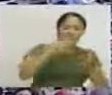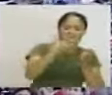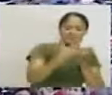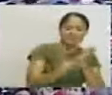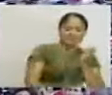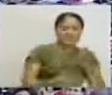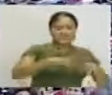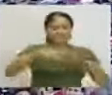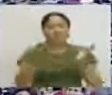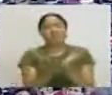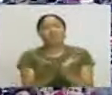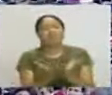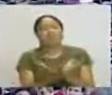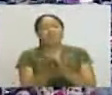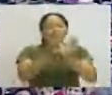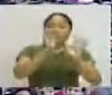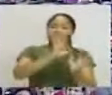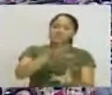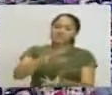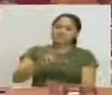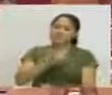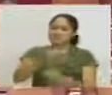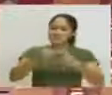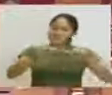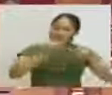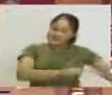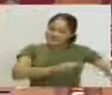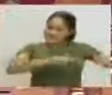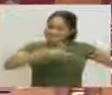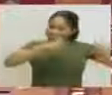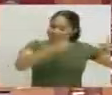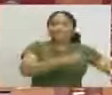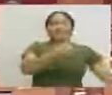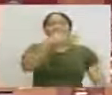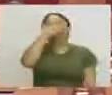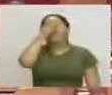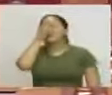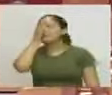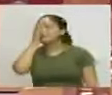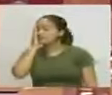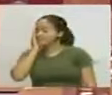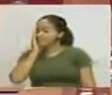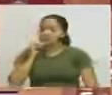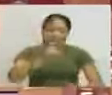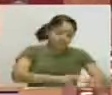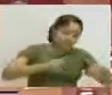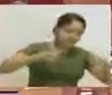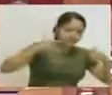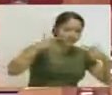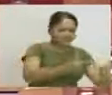gente, que estão lutando a favor dos pobres. Ontem eu dava o exemplo de Dom Helder Câmara,